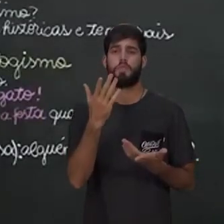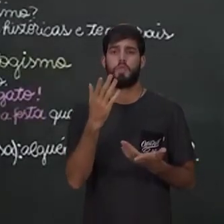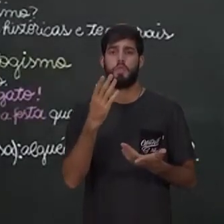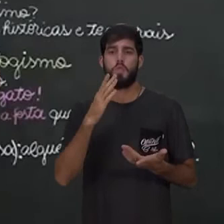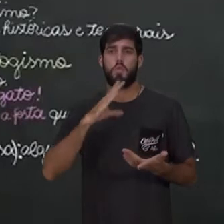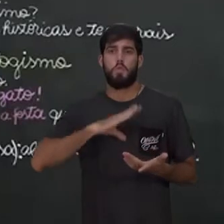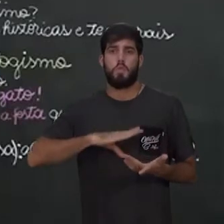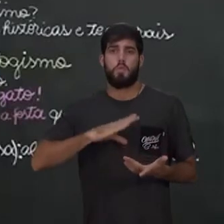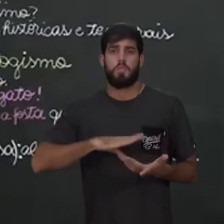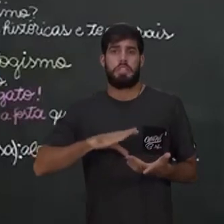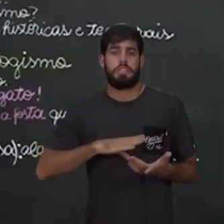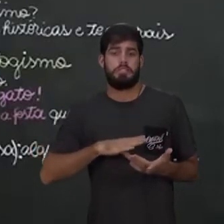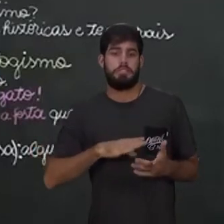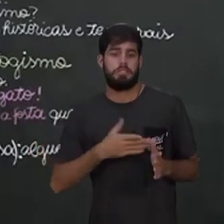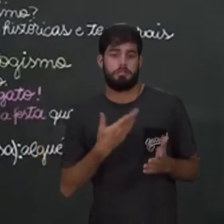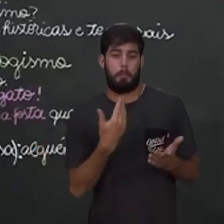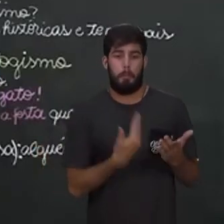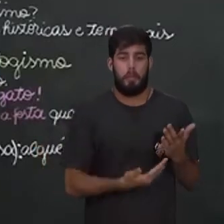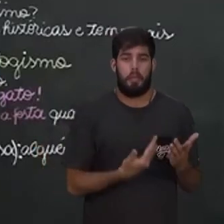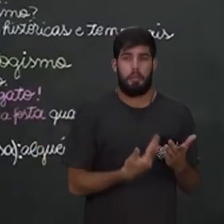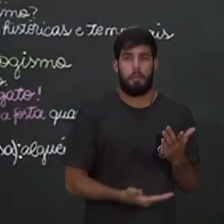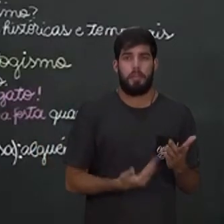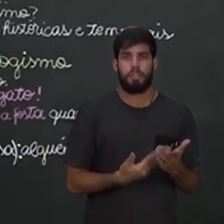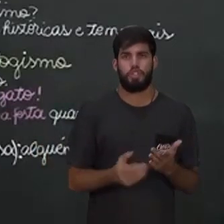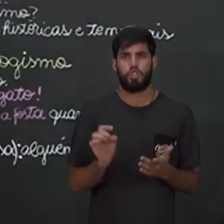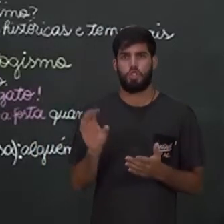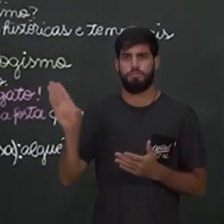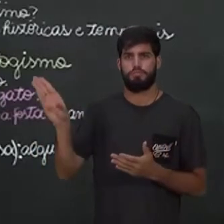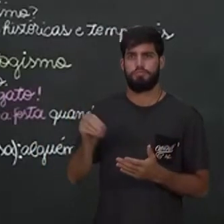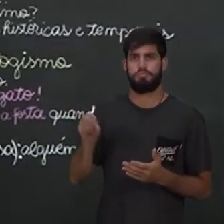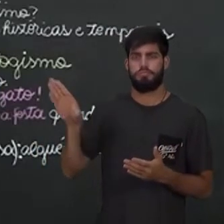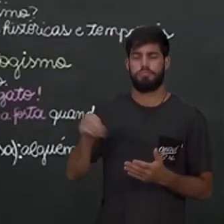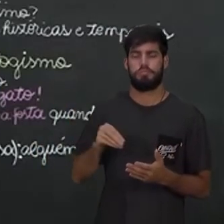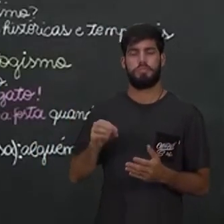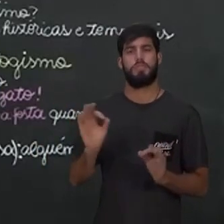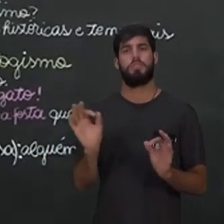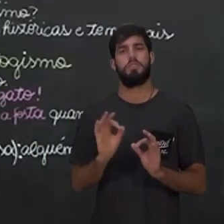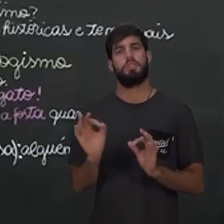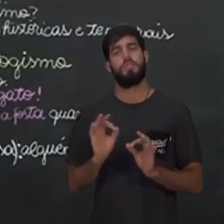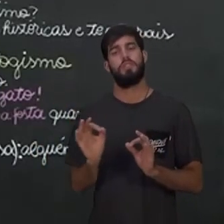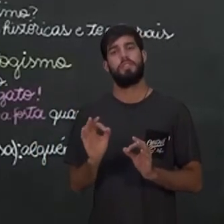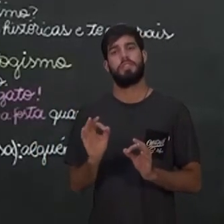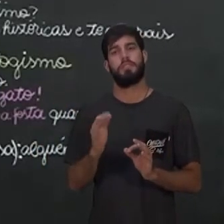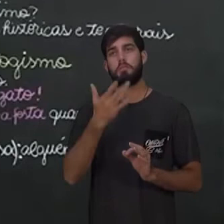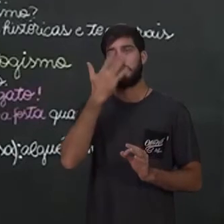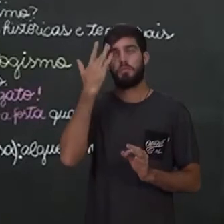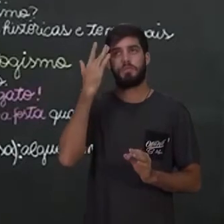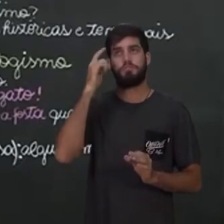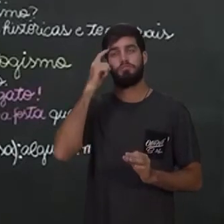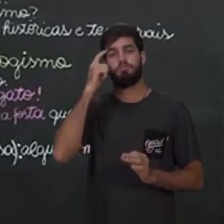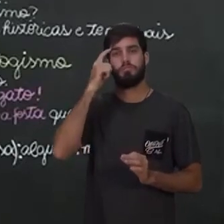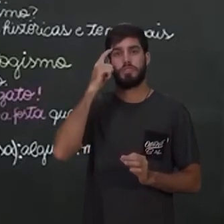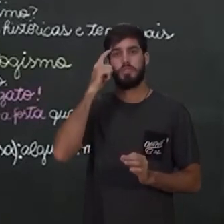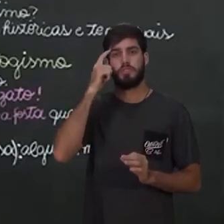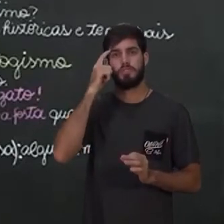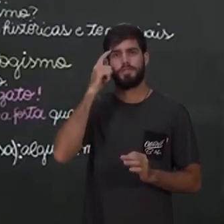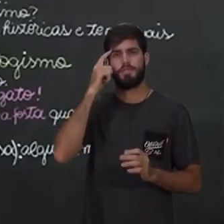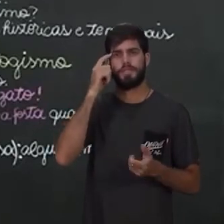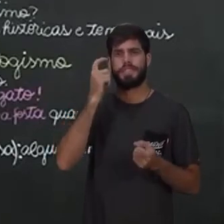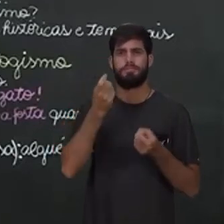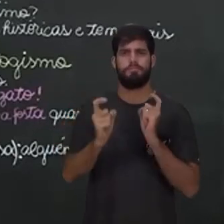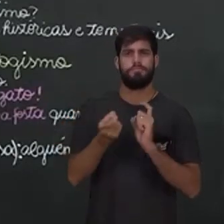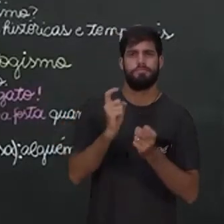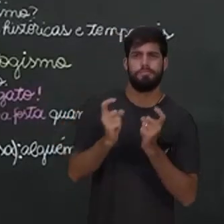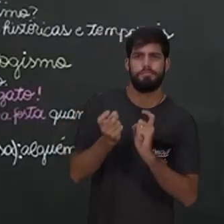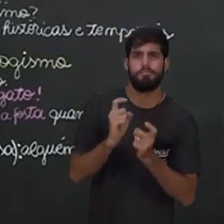tem medo que com essa inserção de tantas outras palavras, a gente acabe também prejudicando um pouco a nossa língua. Bom, esse é um debate social, um